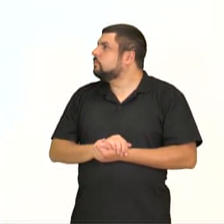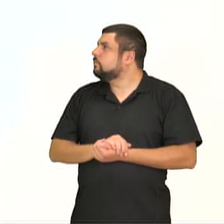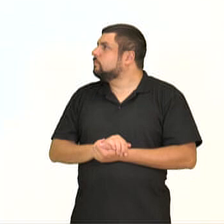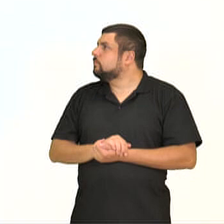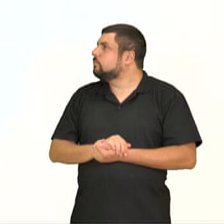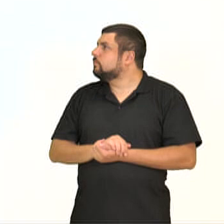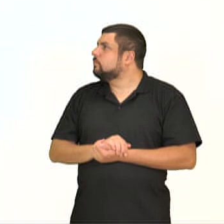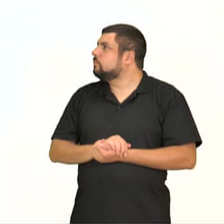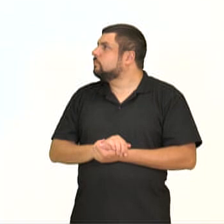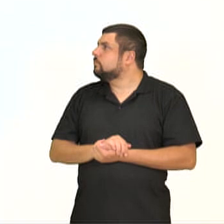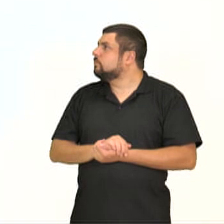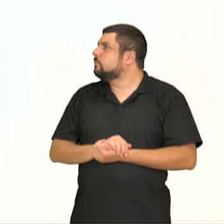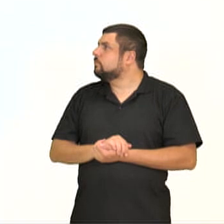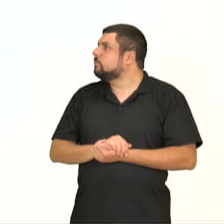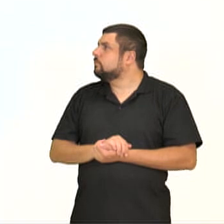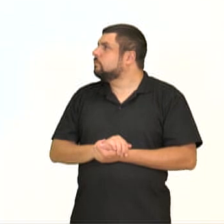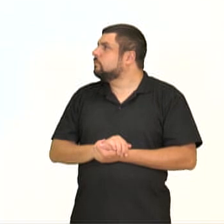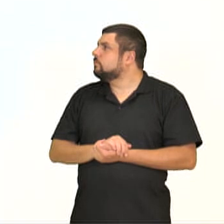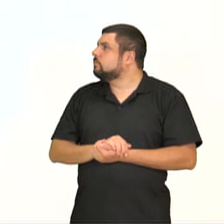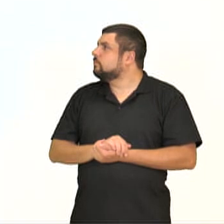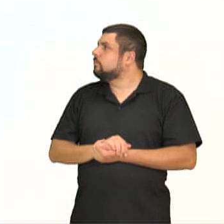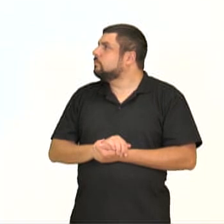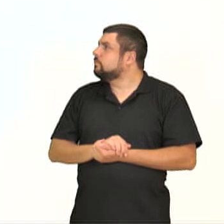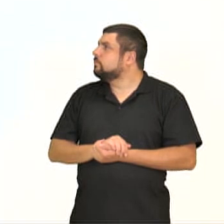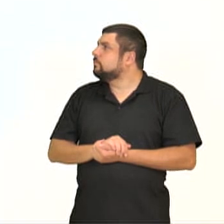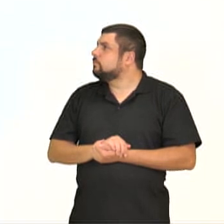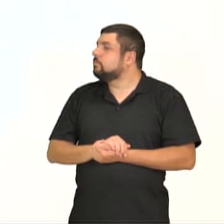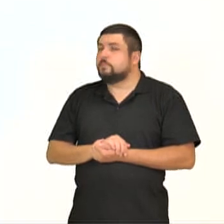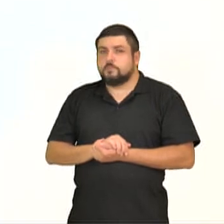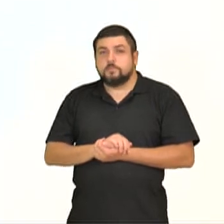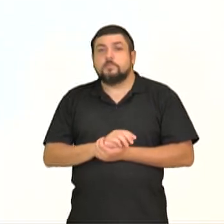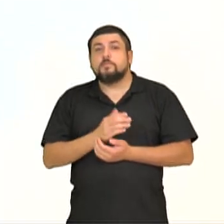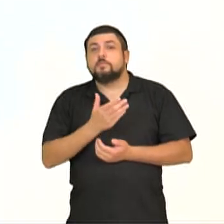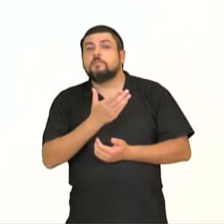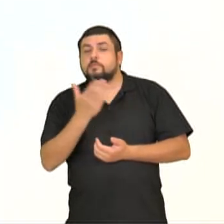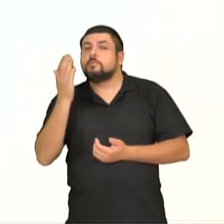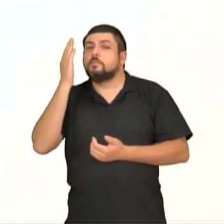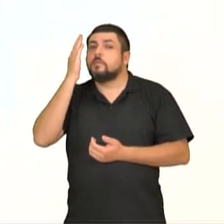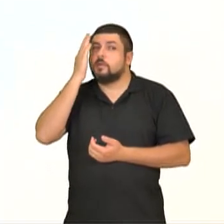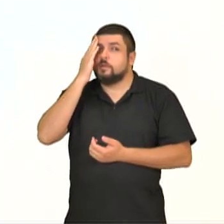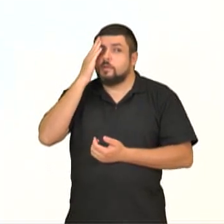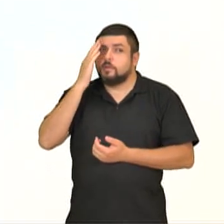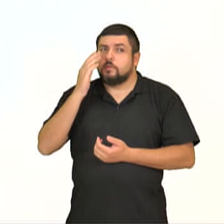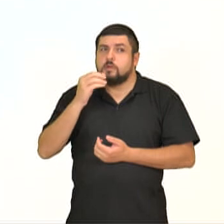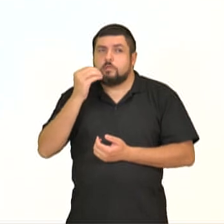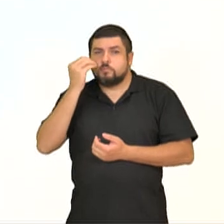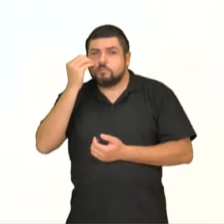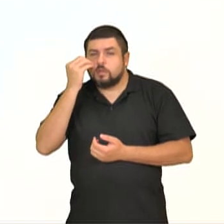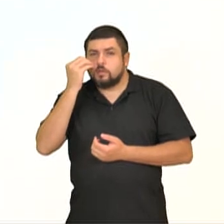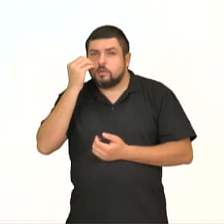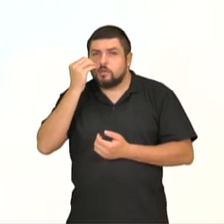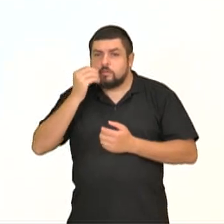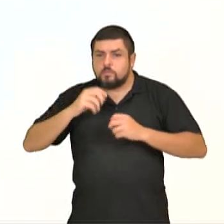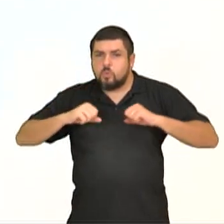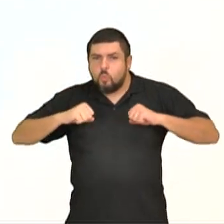O sumô, vocês sabem que o objetivo é tirar o oponente desse círculo aqui,